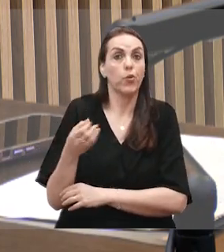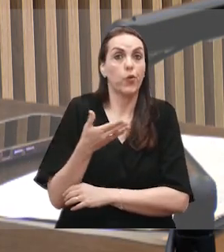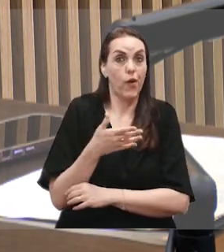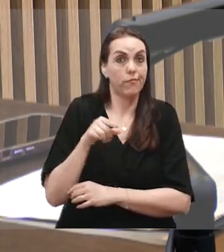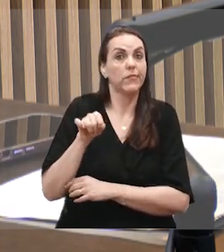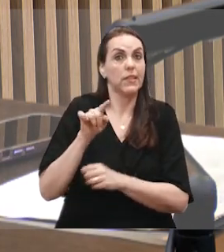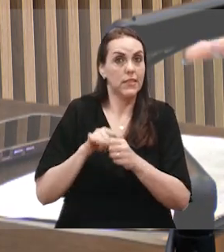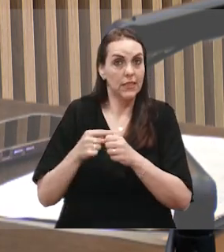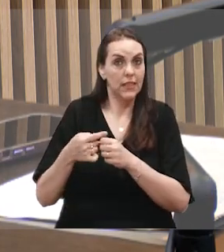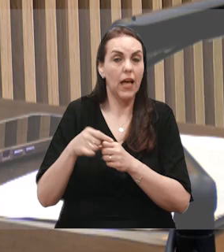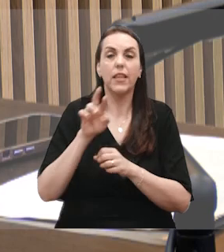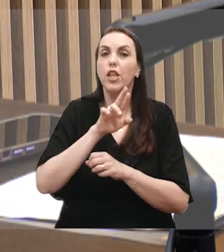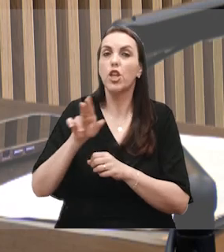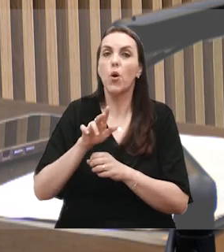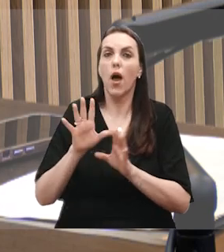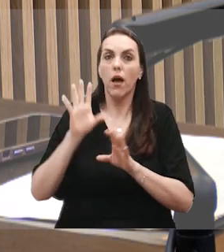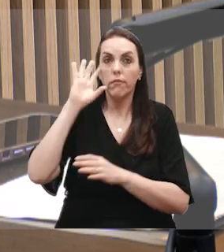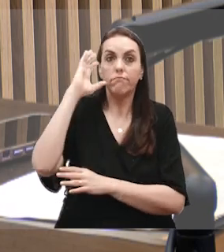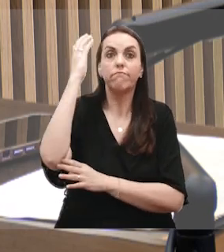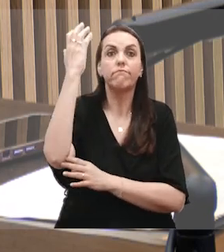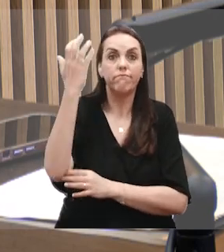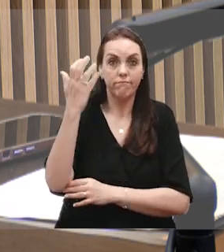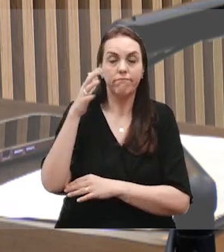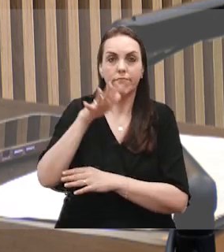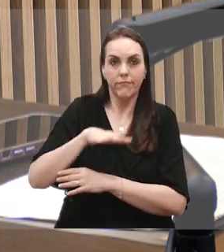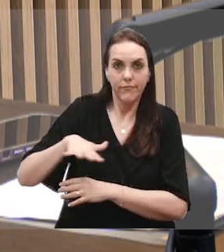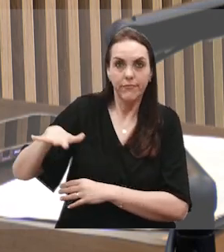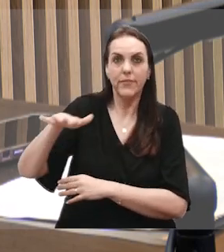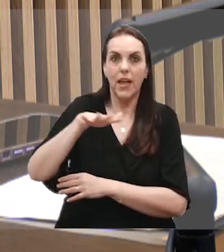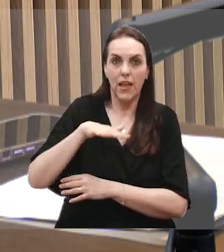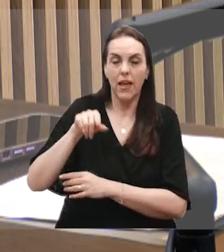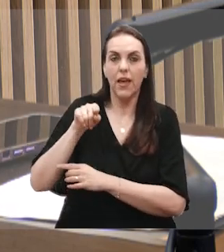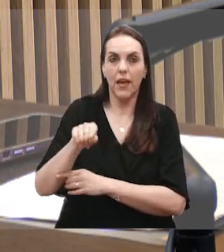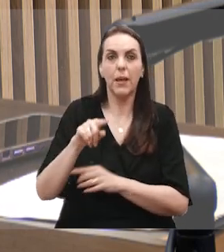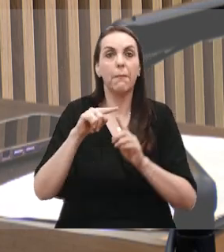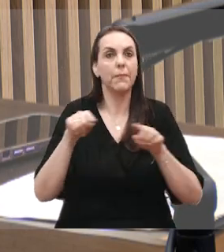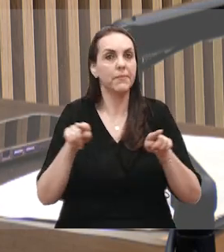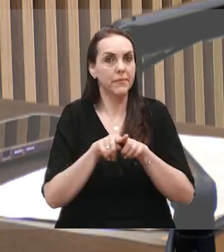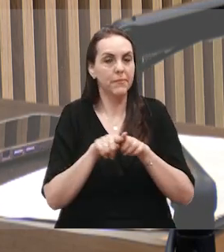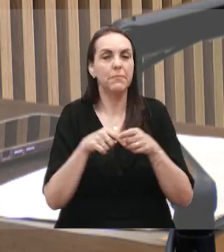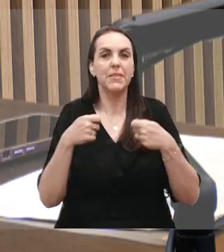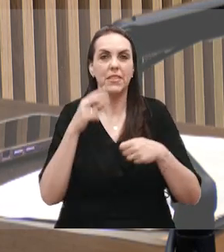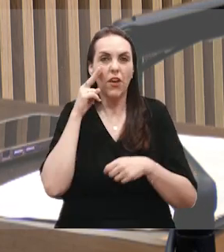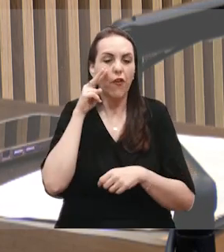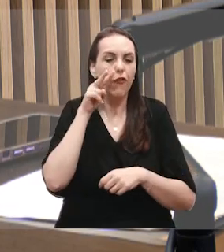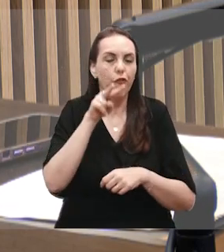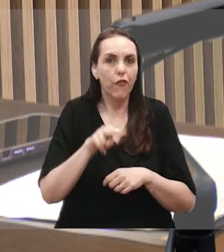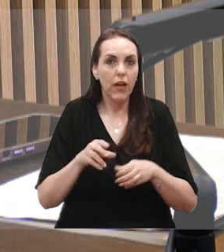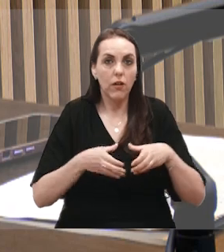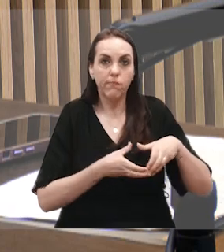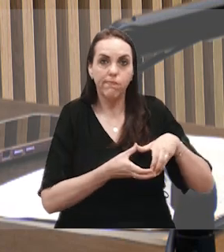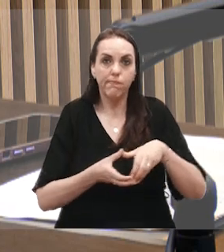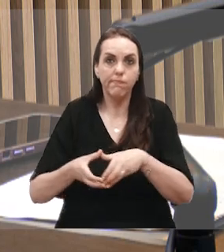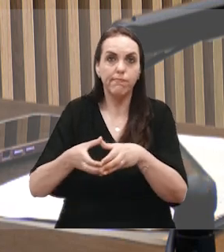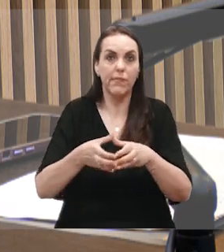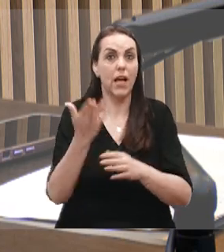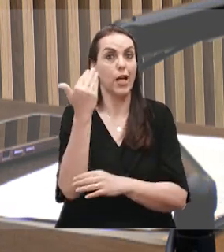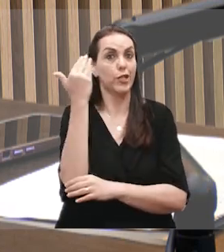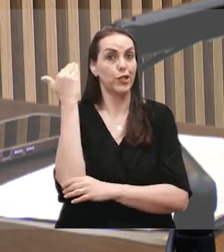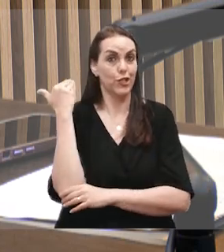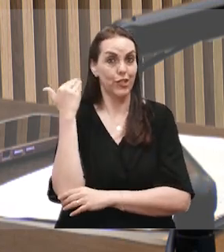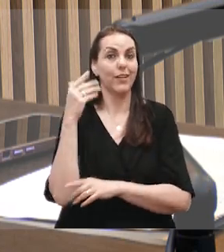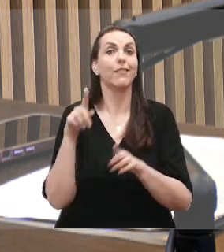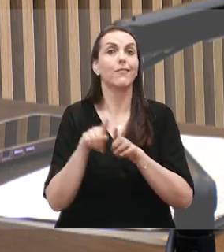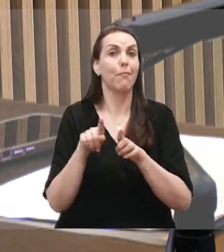não acontecessem em espaços onde tem os piscinões. Mas a gente vai também ter que verificar as canalizações antigas, que tem situações